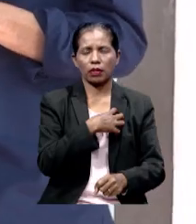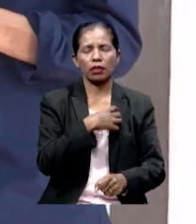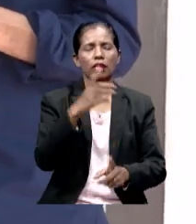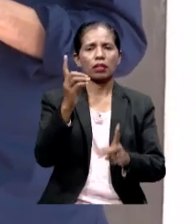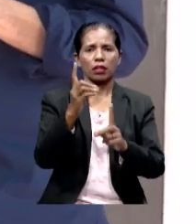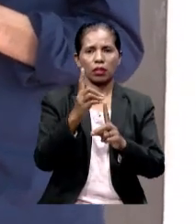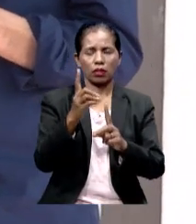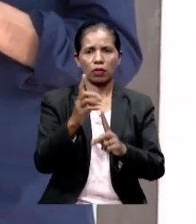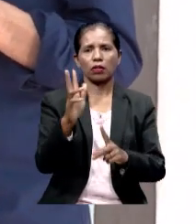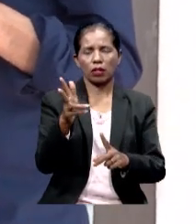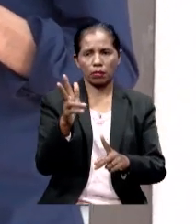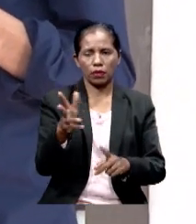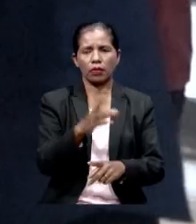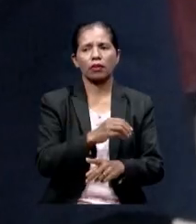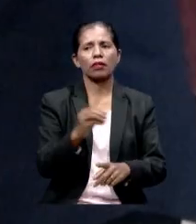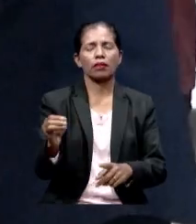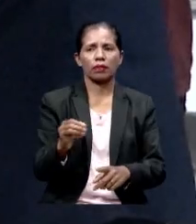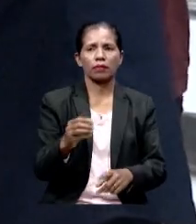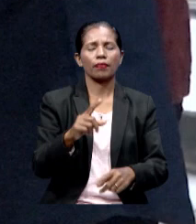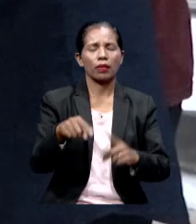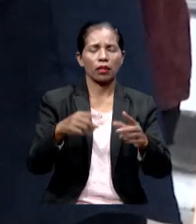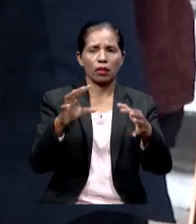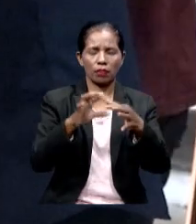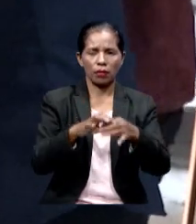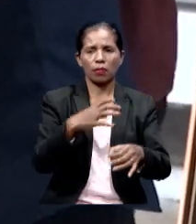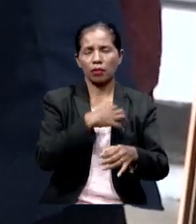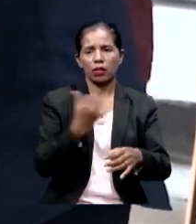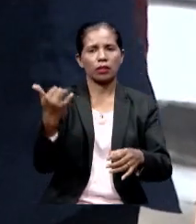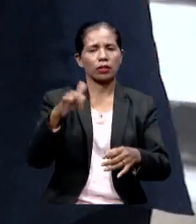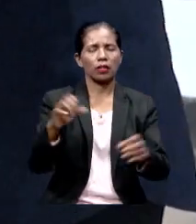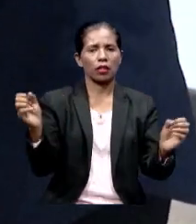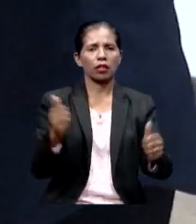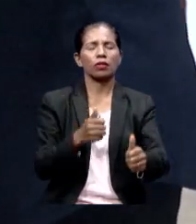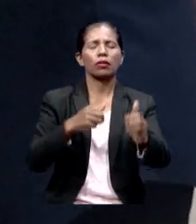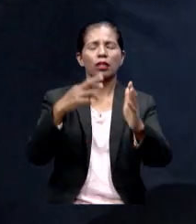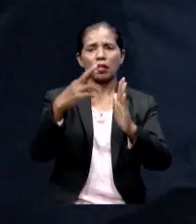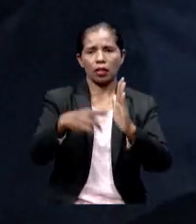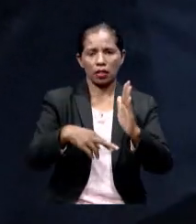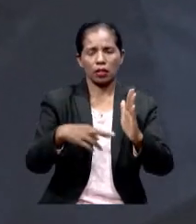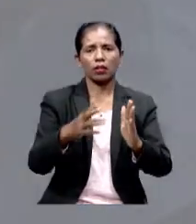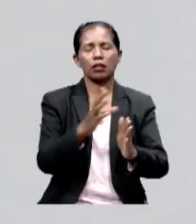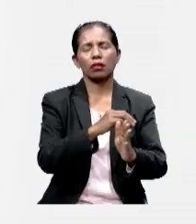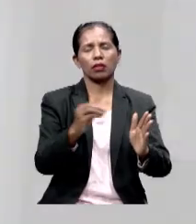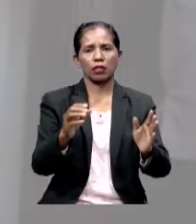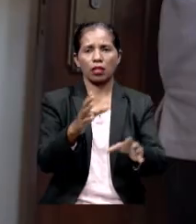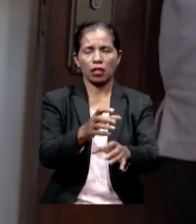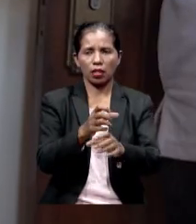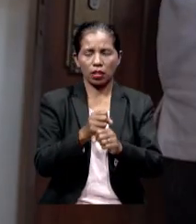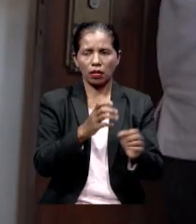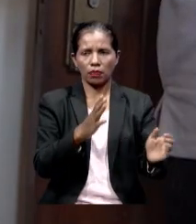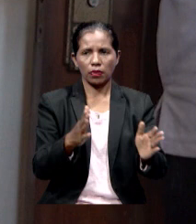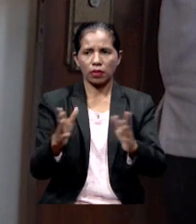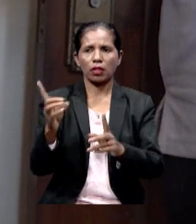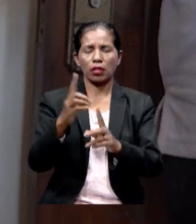dias. Sérgio Dias Quinta Satutan, banheira membro polícia Sira, la cumpre despois, né, se retam processo. Contesta, e a